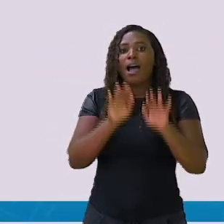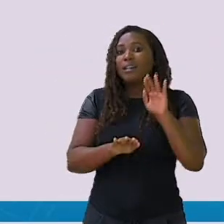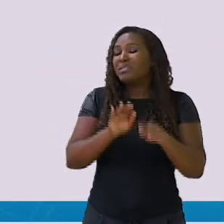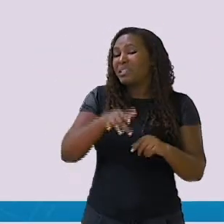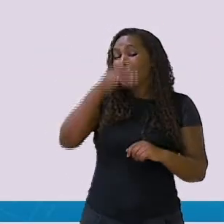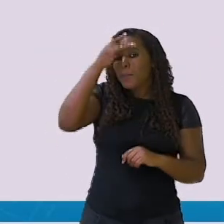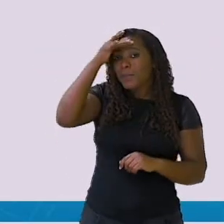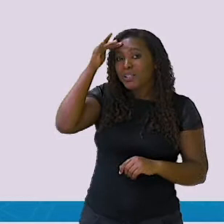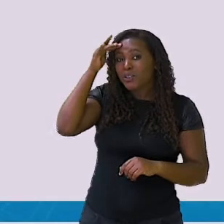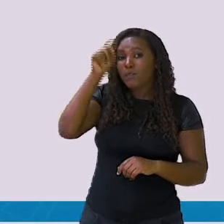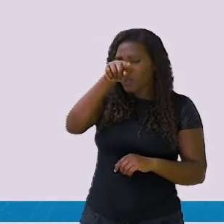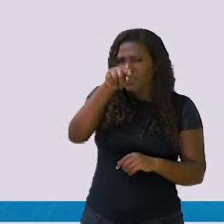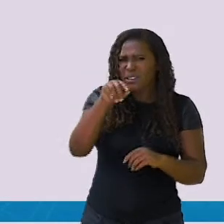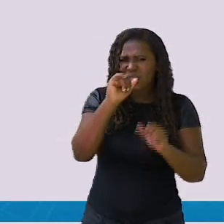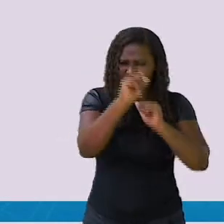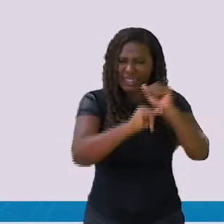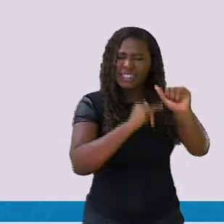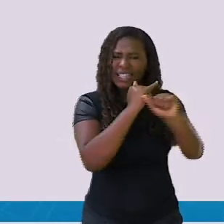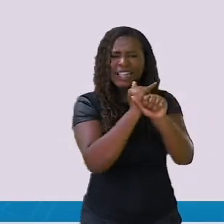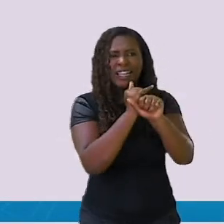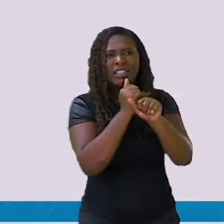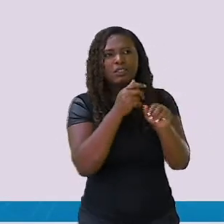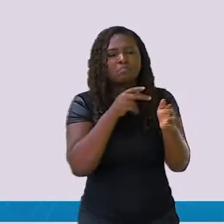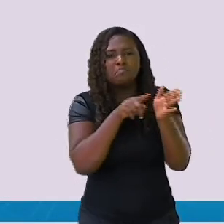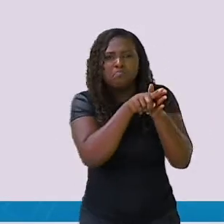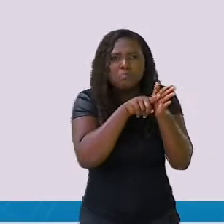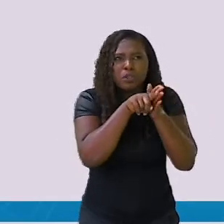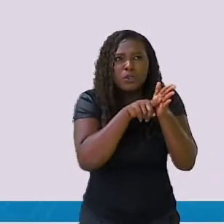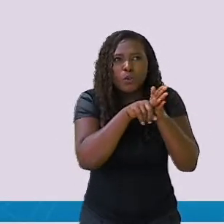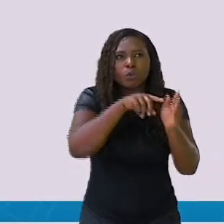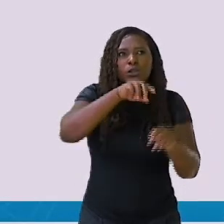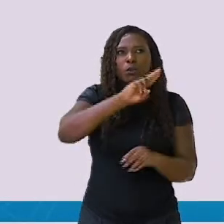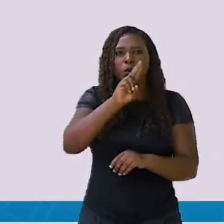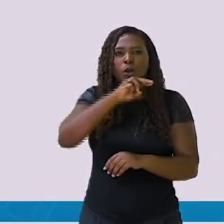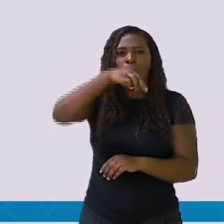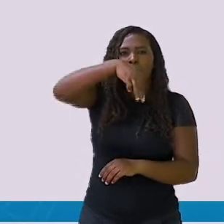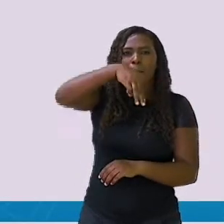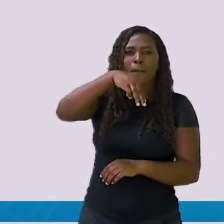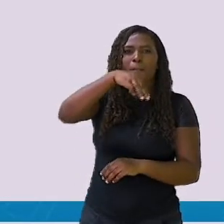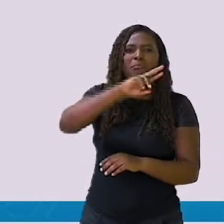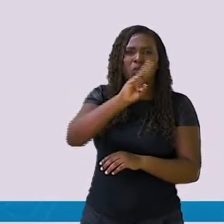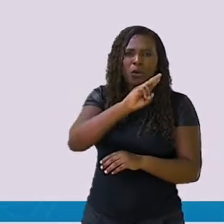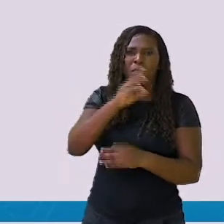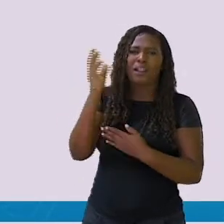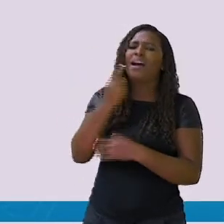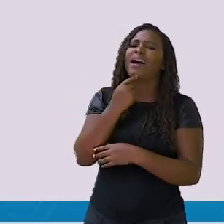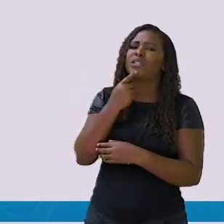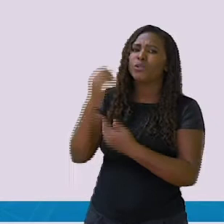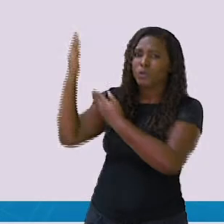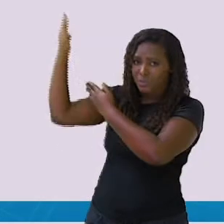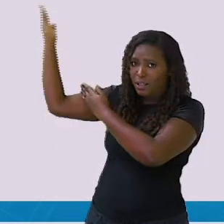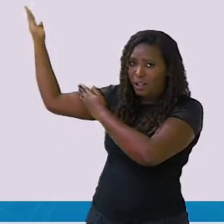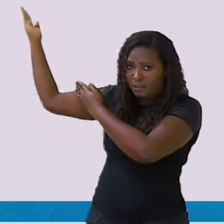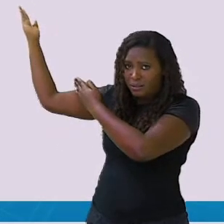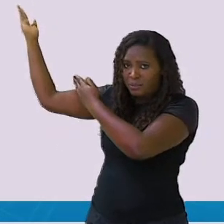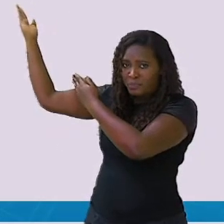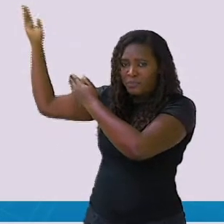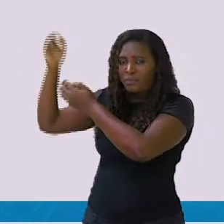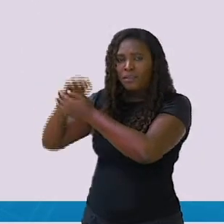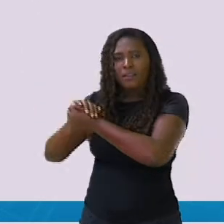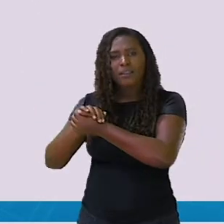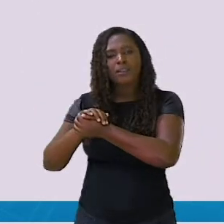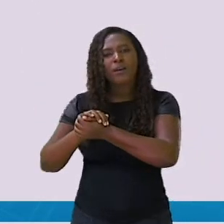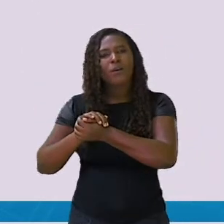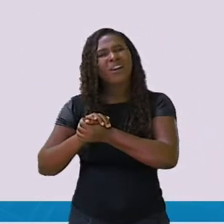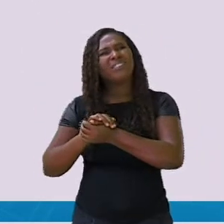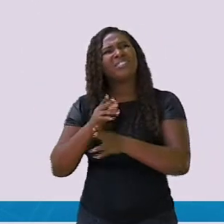muita prática, que já fazem mapa mental há muito tempo. Mas o mapa mental resumo é o que eu quero de vocês hoje. Esse